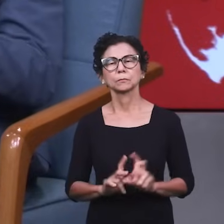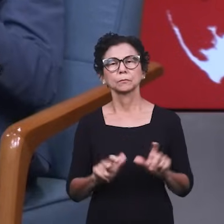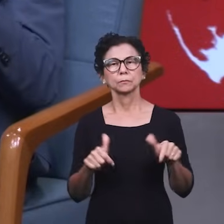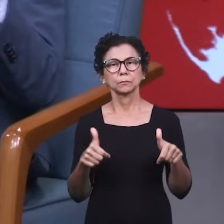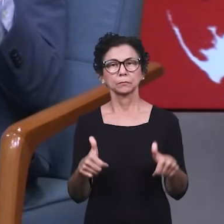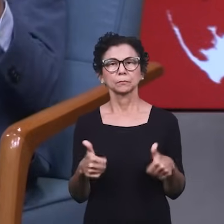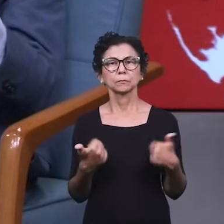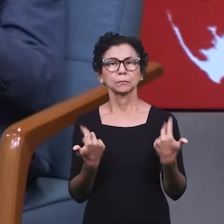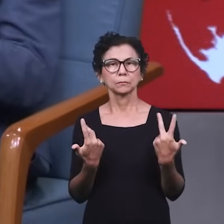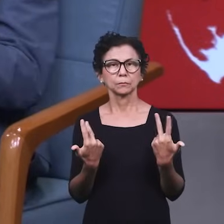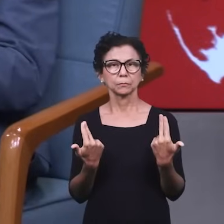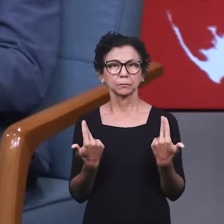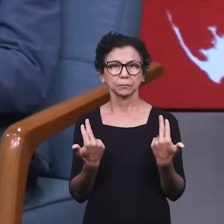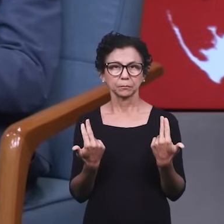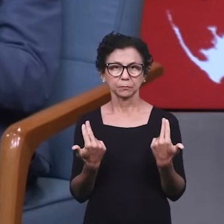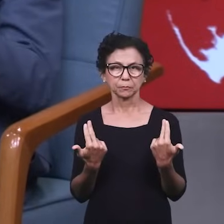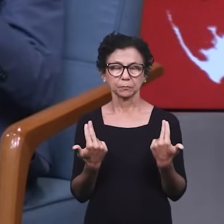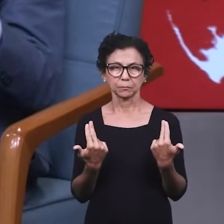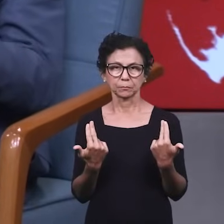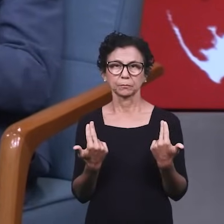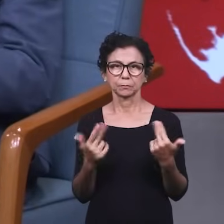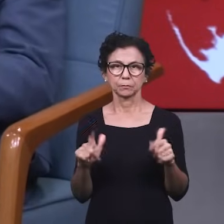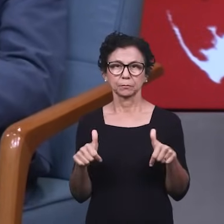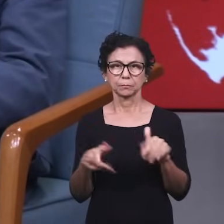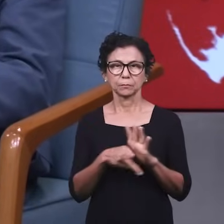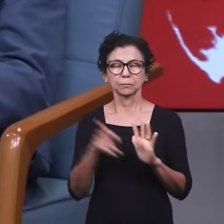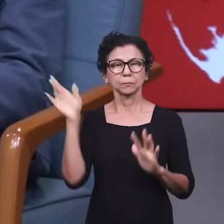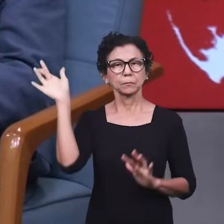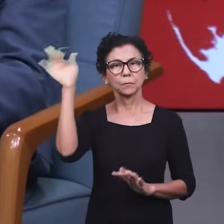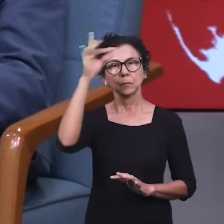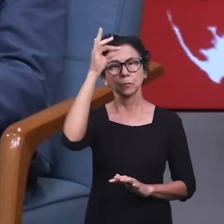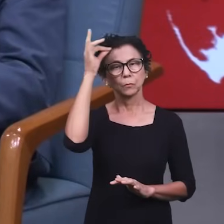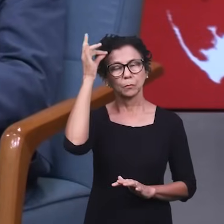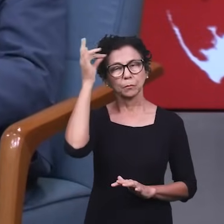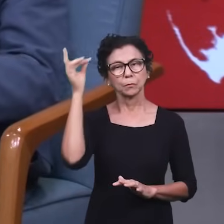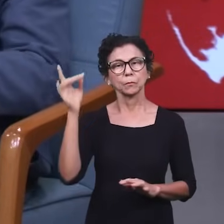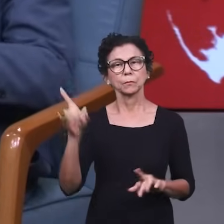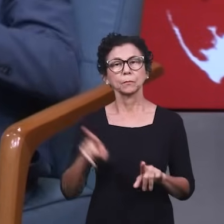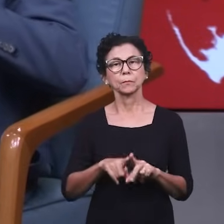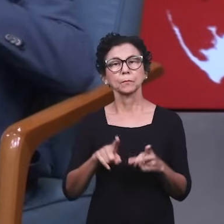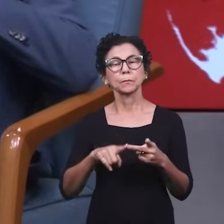A mesma forma do Espírito Santo operar e as experiências que acontecem.